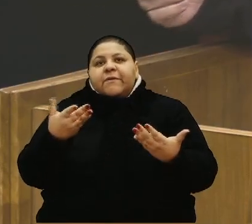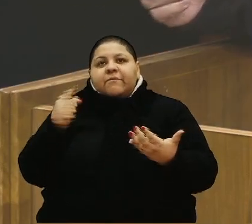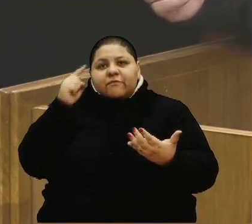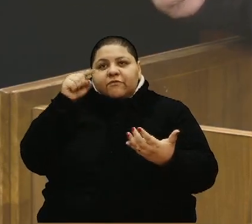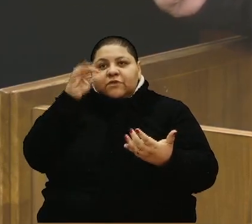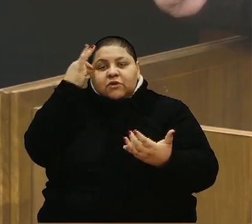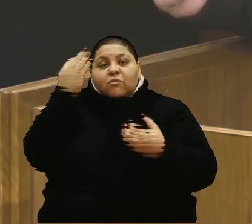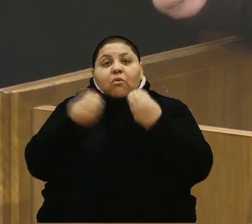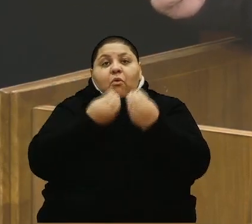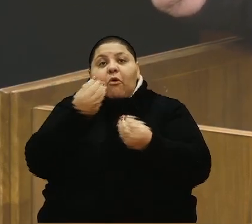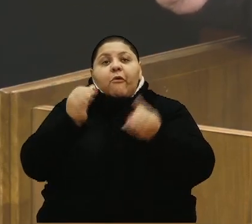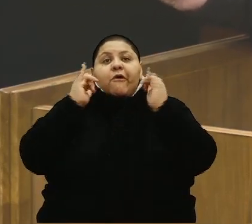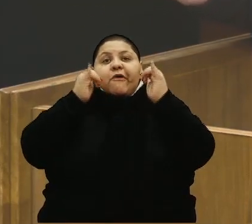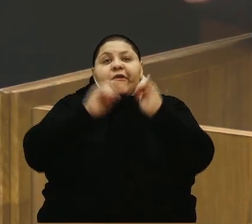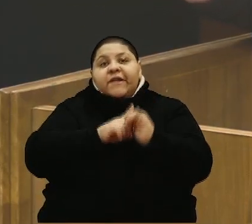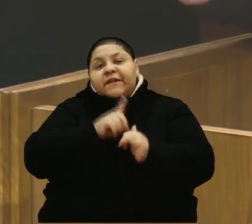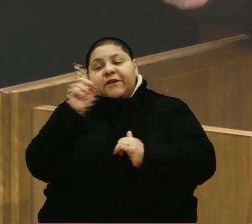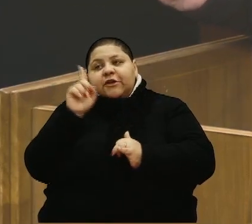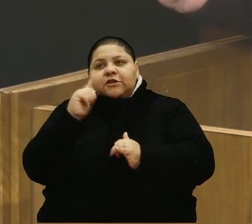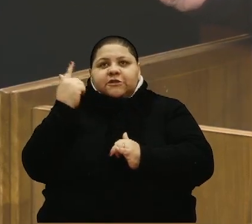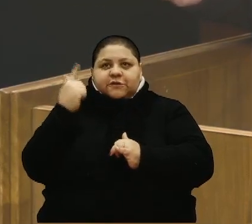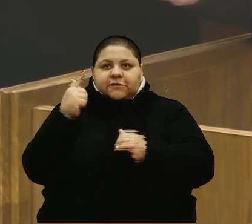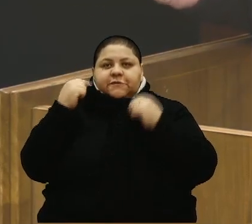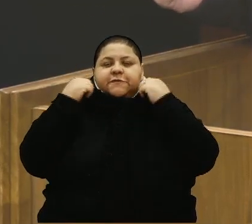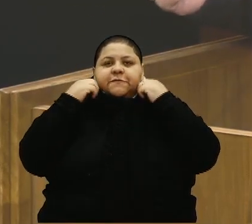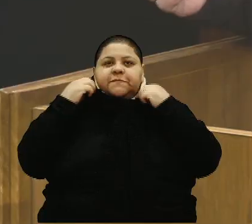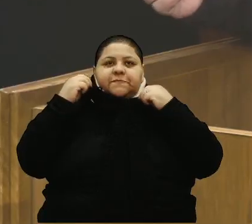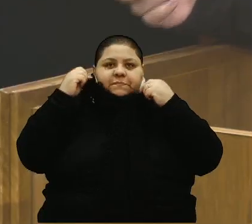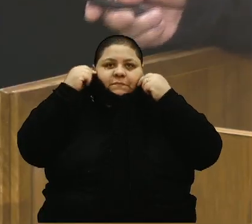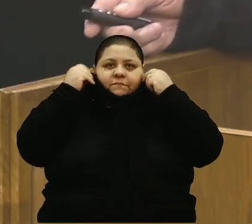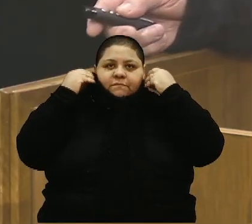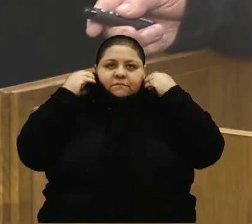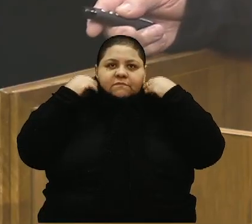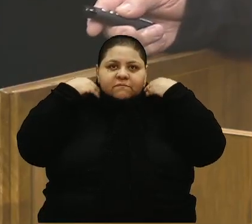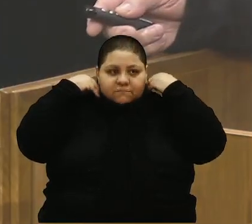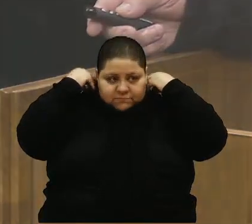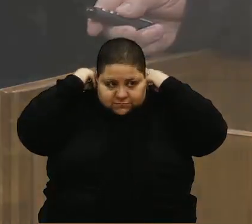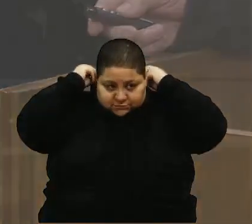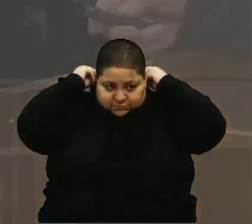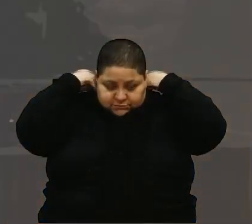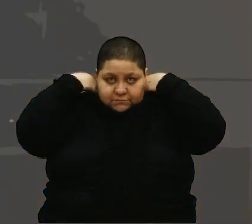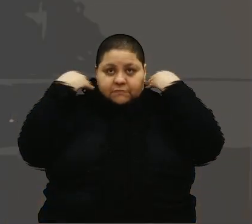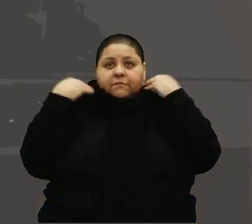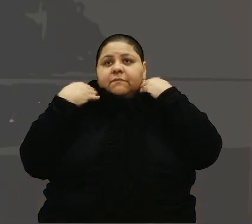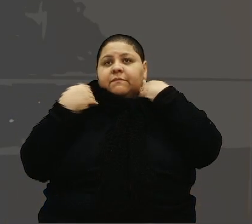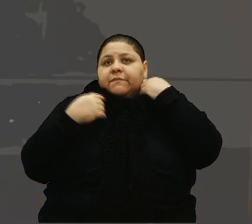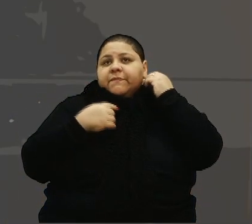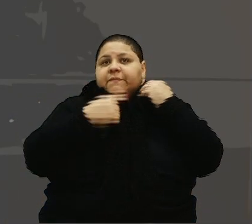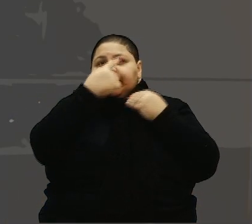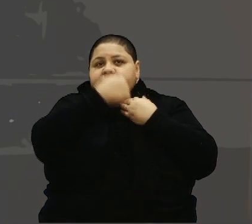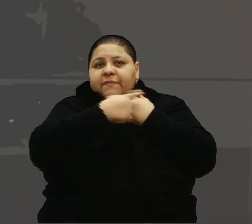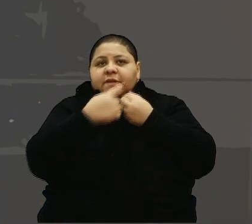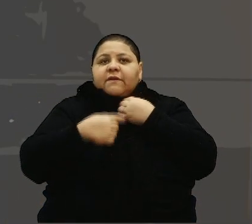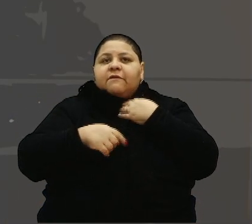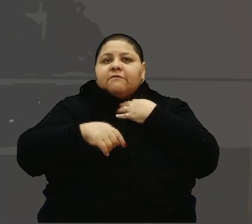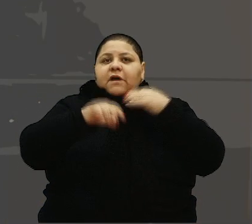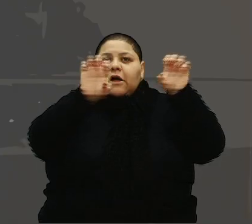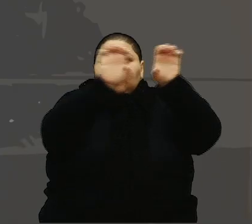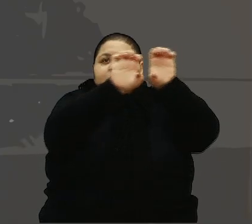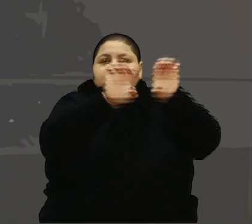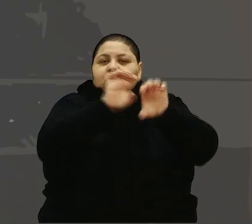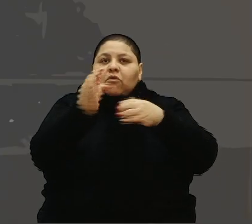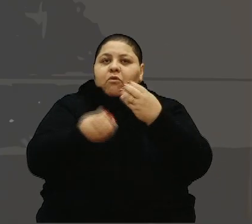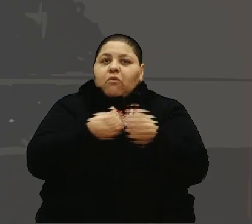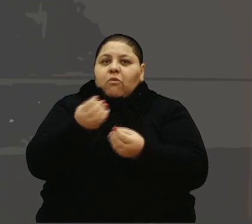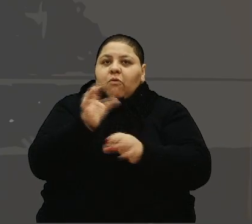o transporte coletivo lá em Goiânia. Aí vocês têm mais ou menos a estrutura, né? Como